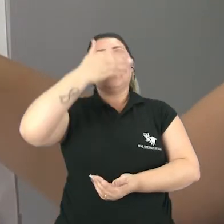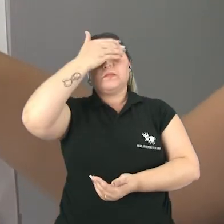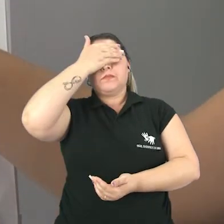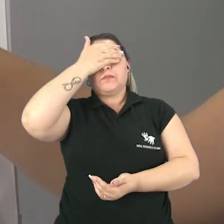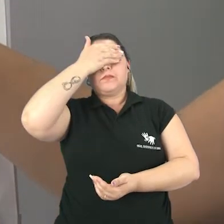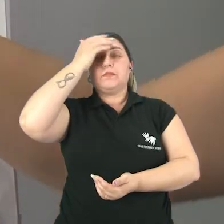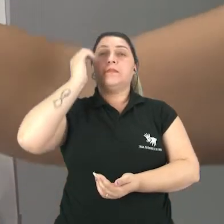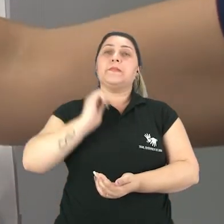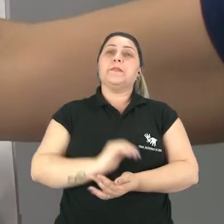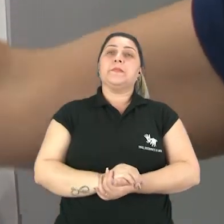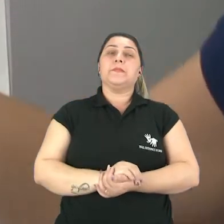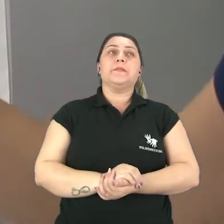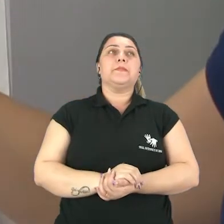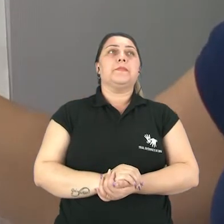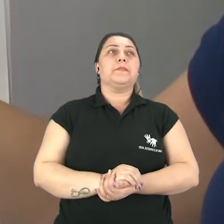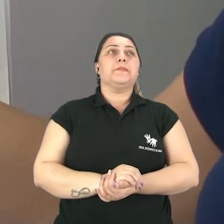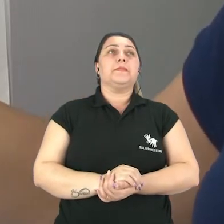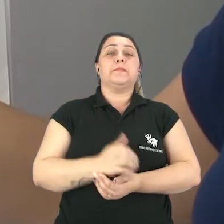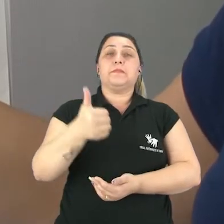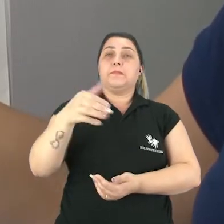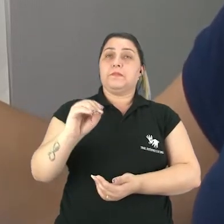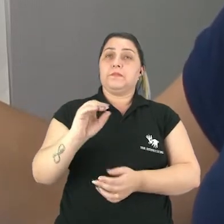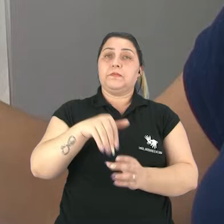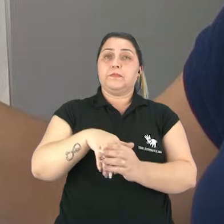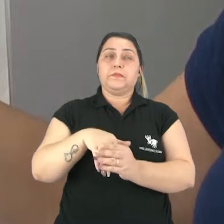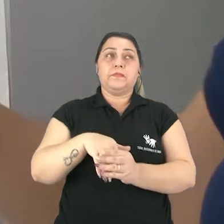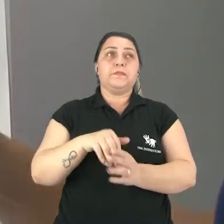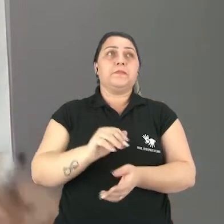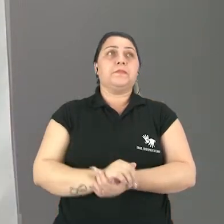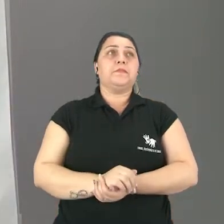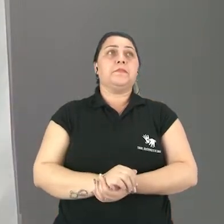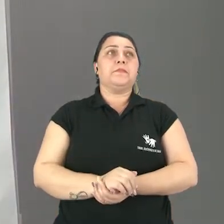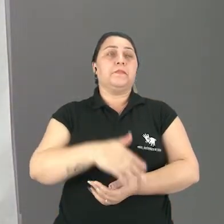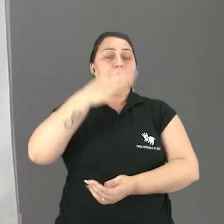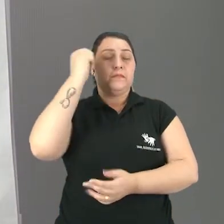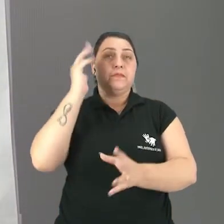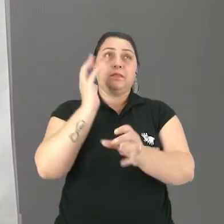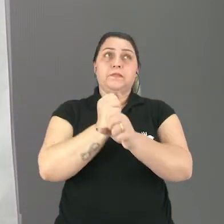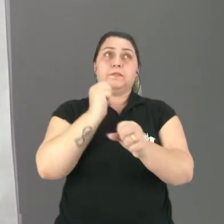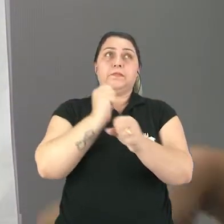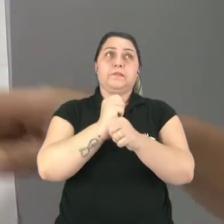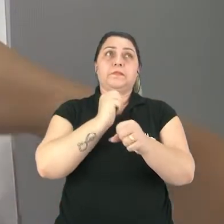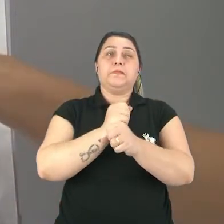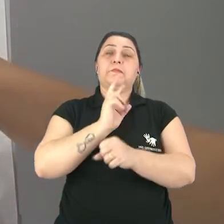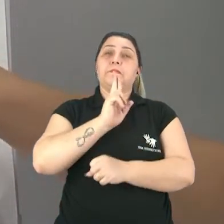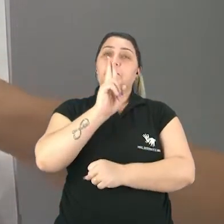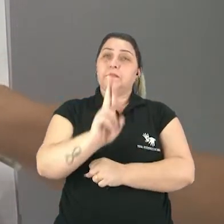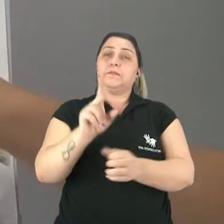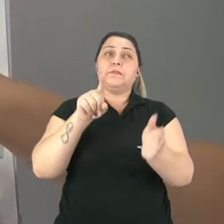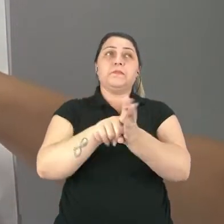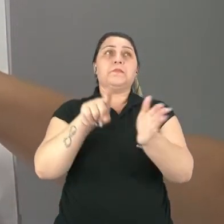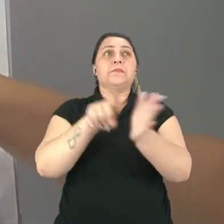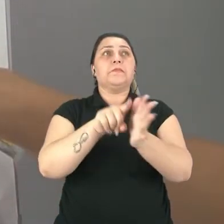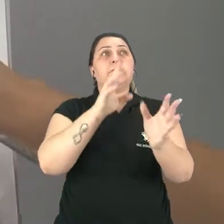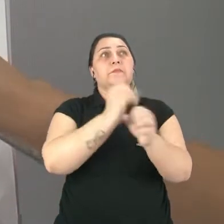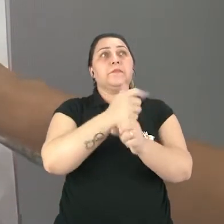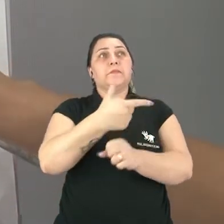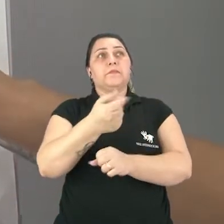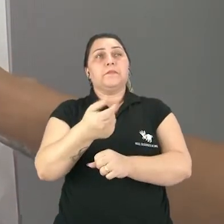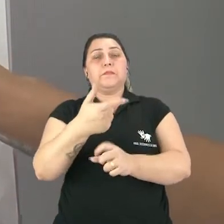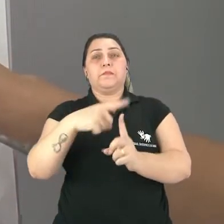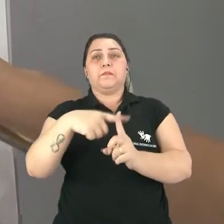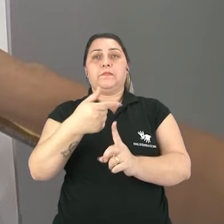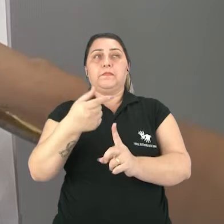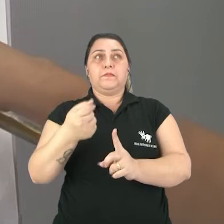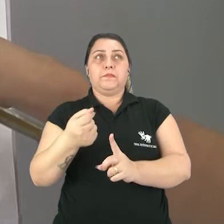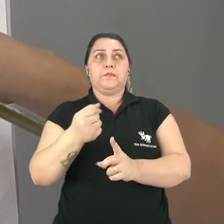votos. E cobra cega, apenas 10 votos. Para saber o total que responderam a essa pesquisa, nós temos que somar 20